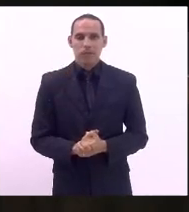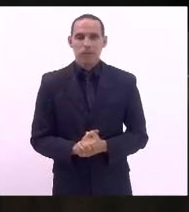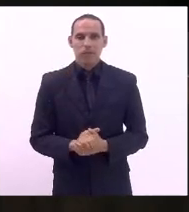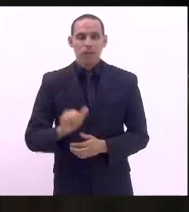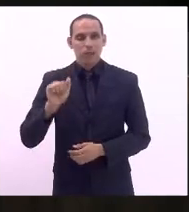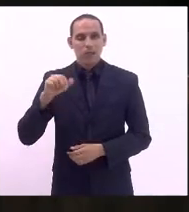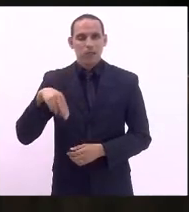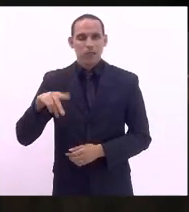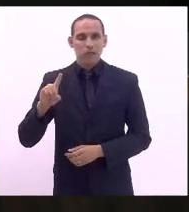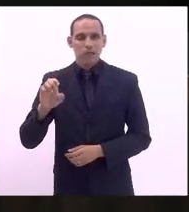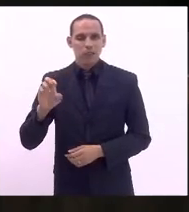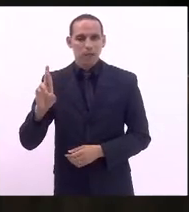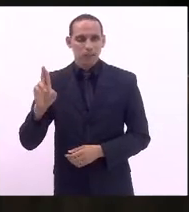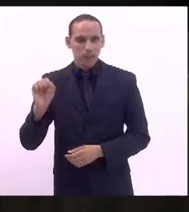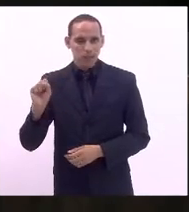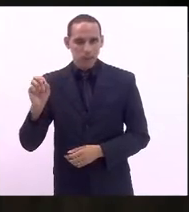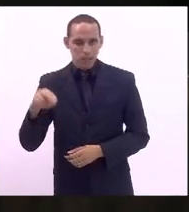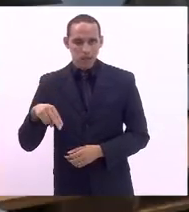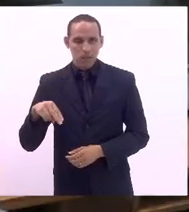Anderson Moraes.